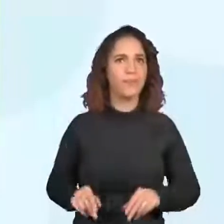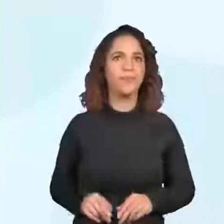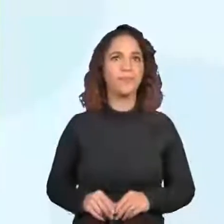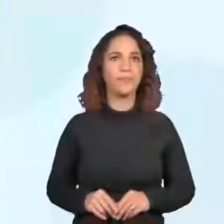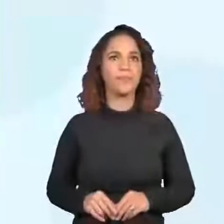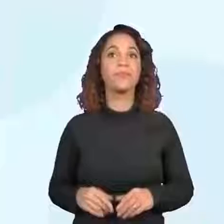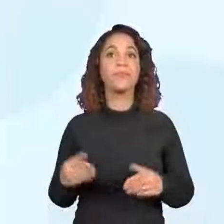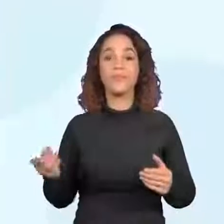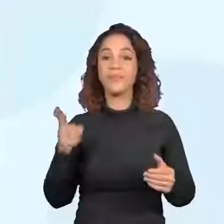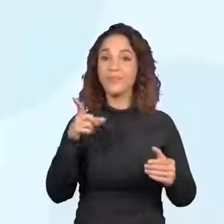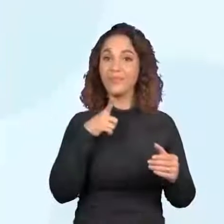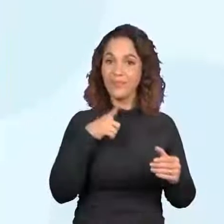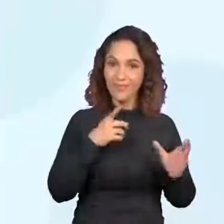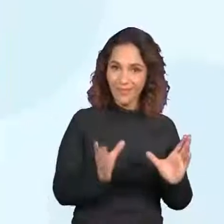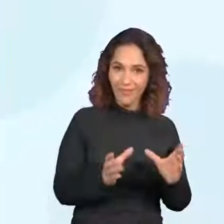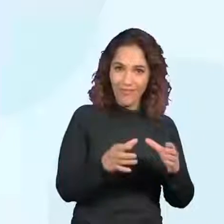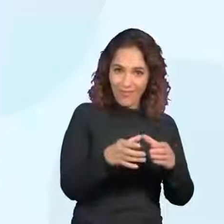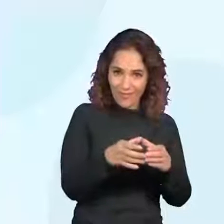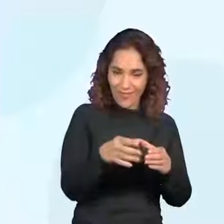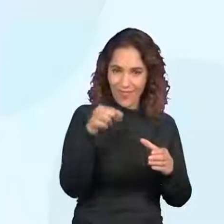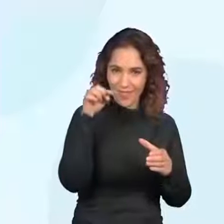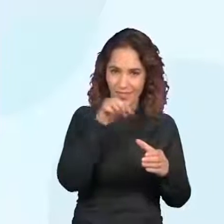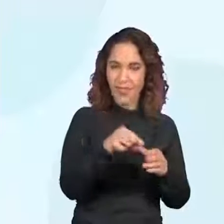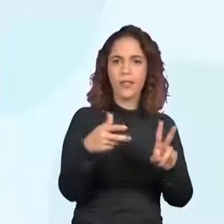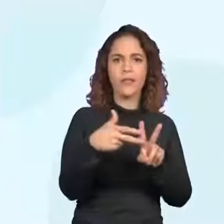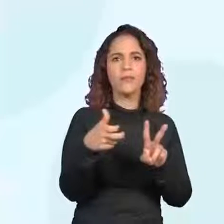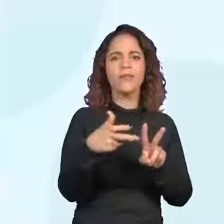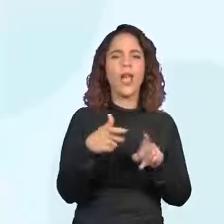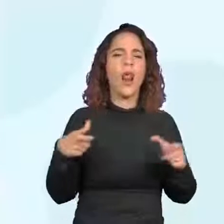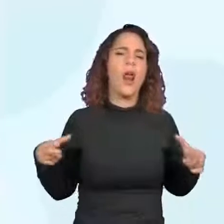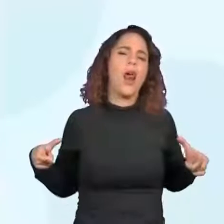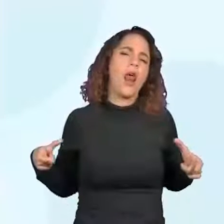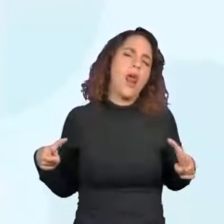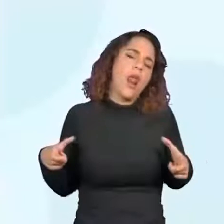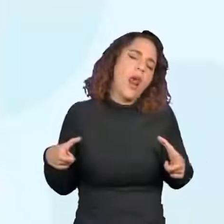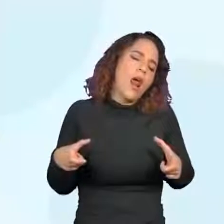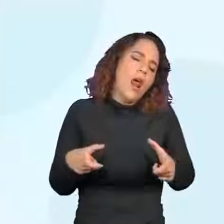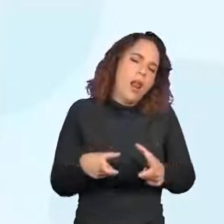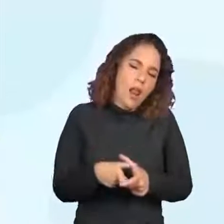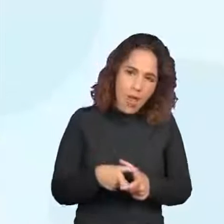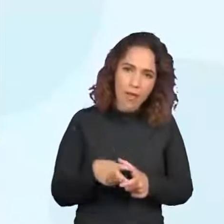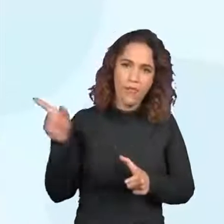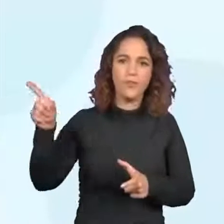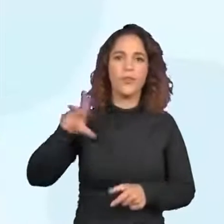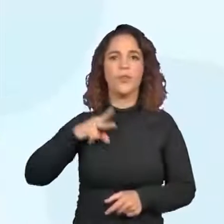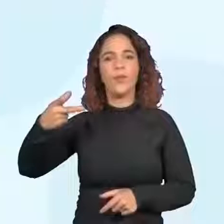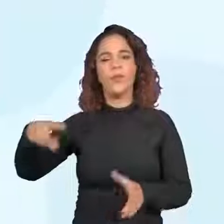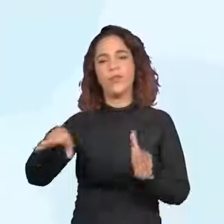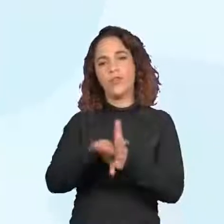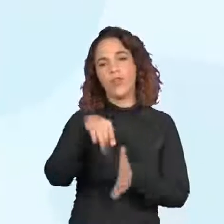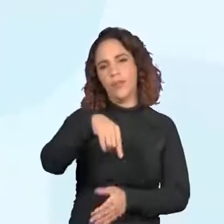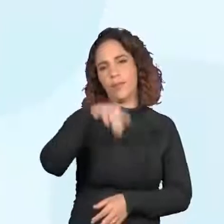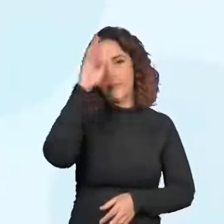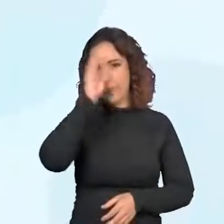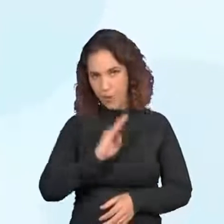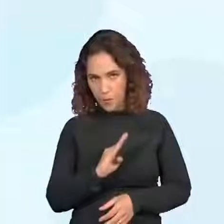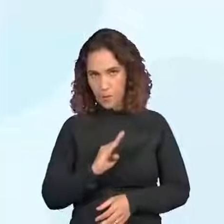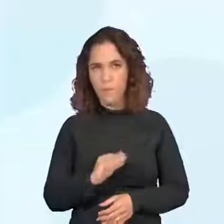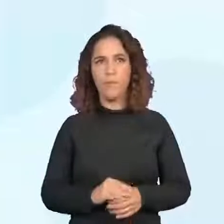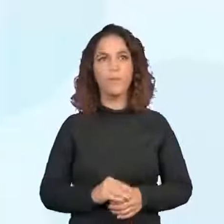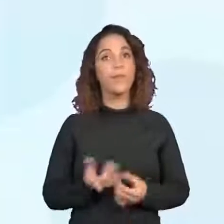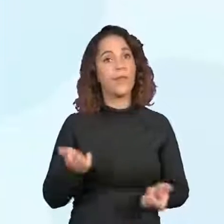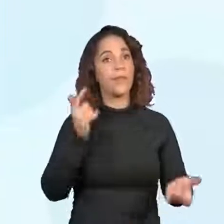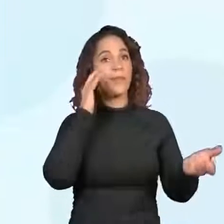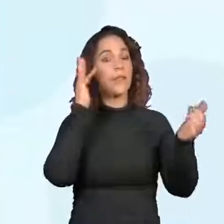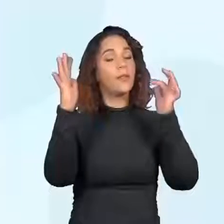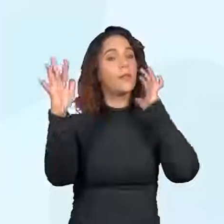As aldeias indígenas diminuíram em quantidade de membros desde a chegada dos portugueses ao Brasil. E aí eu trago a reflexão